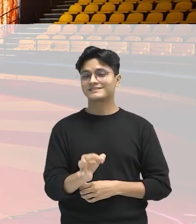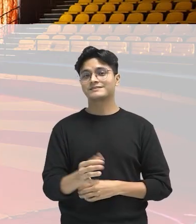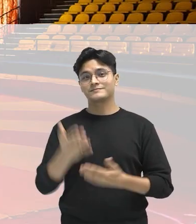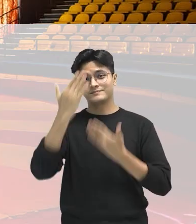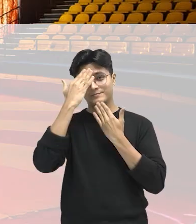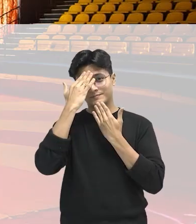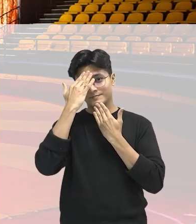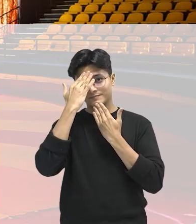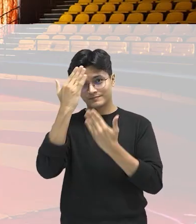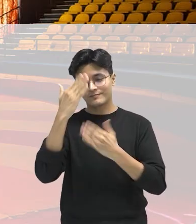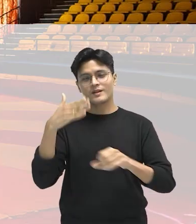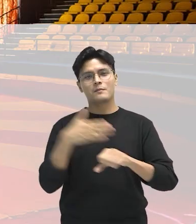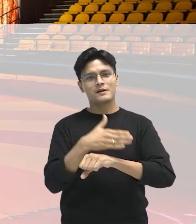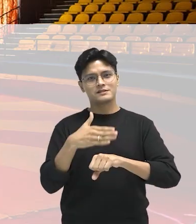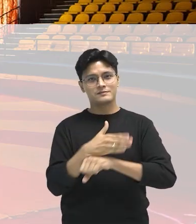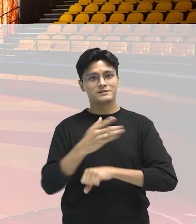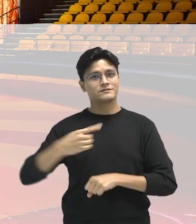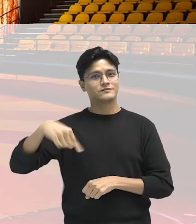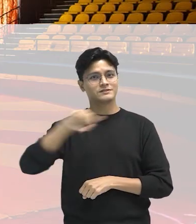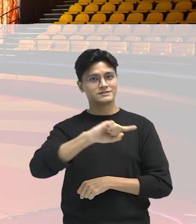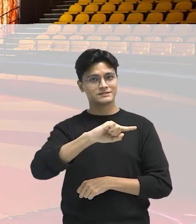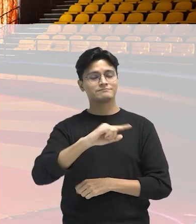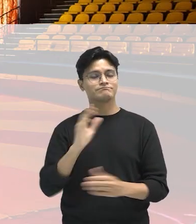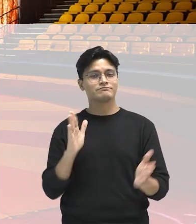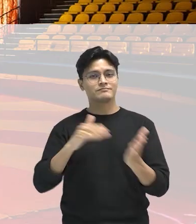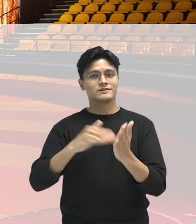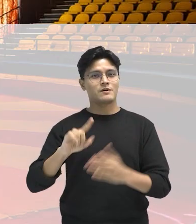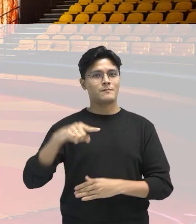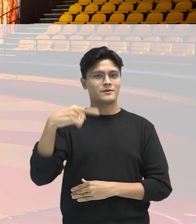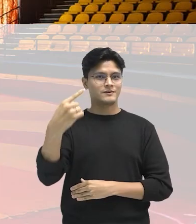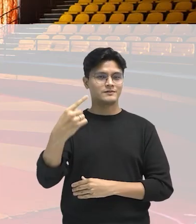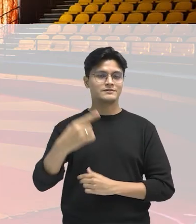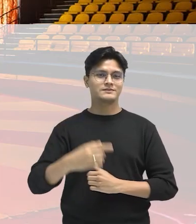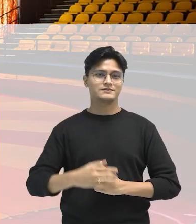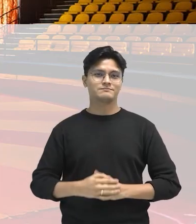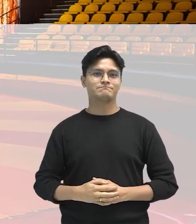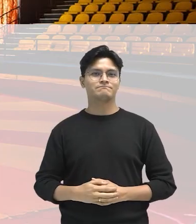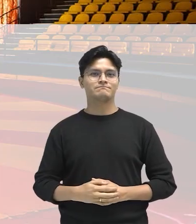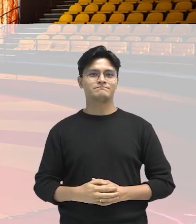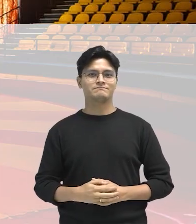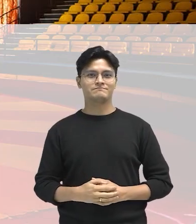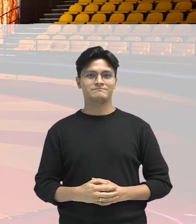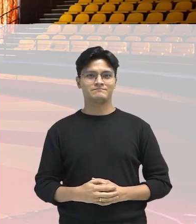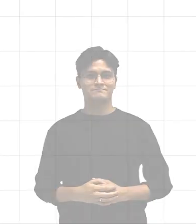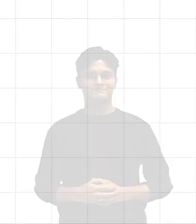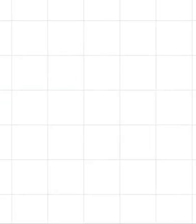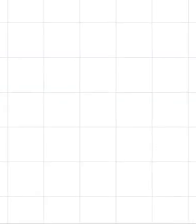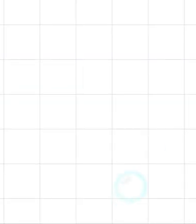Muito obrigada pela participação de vocês e a gente se encontra numa próxima oportunidade.